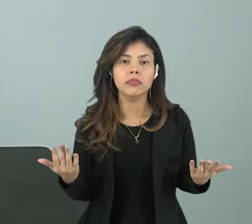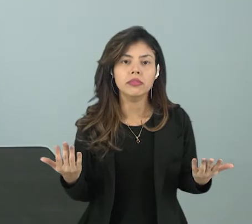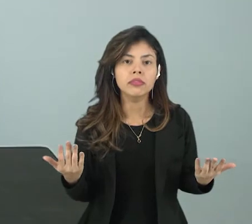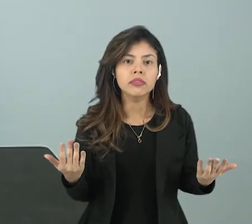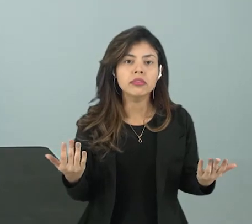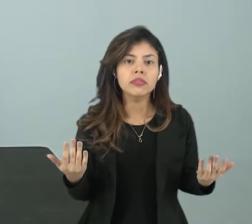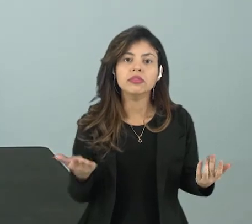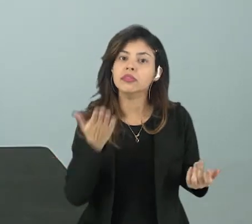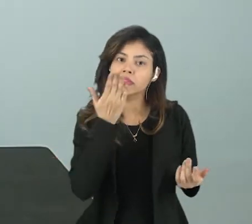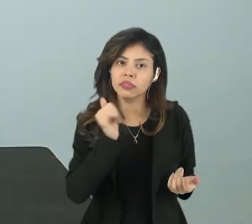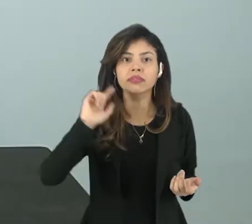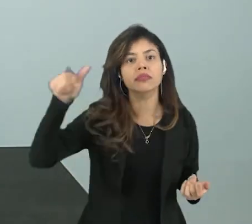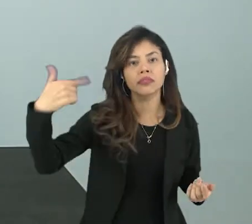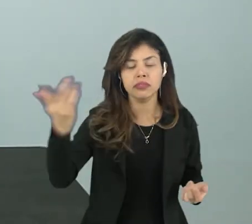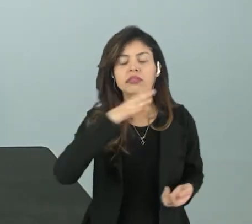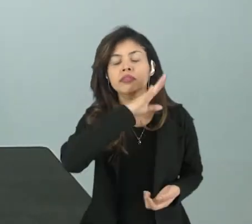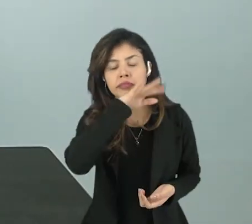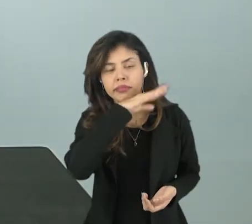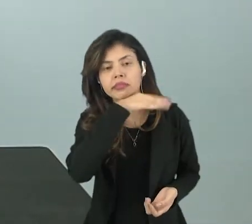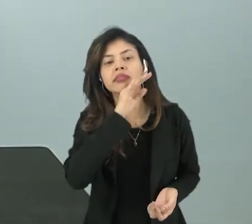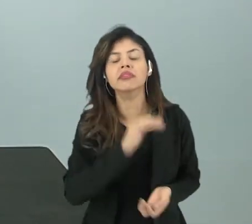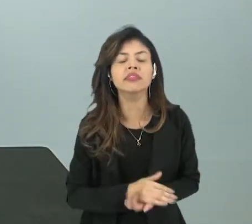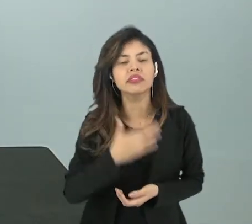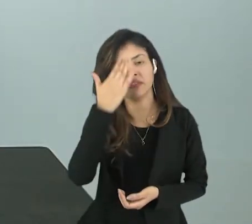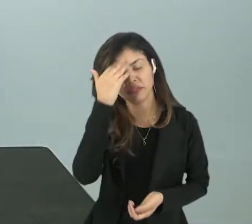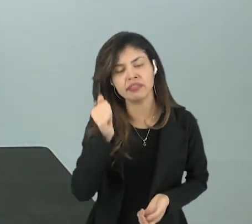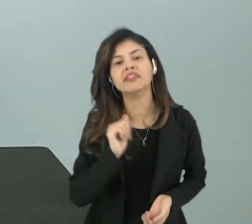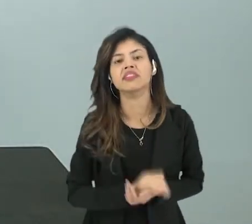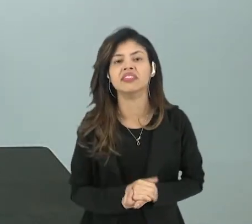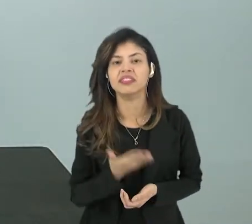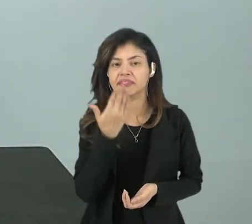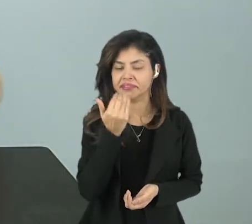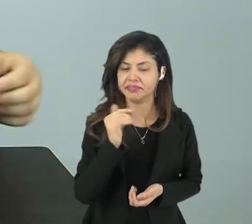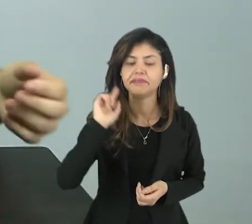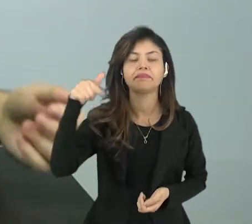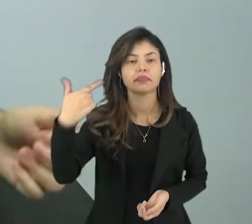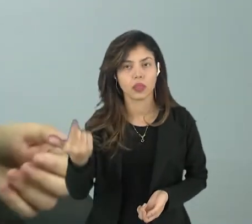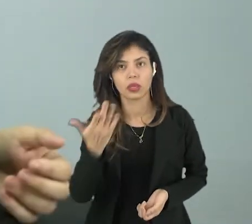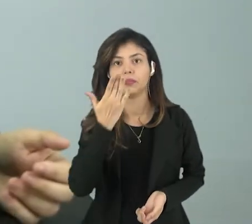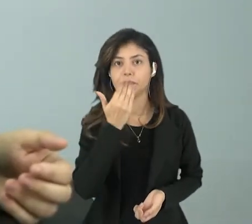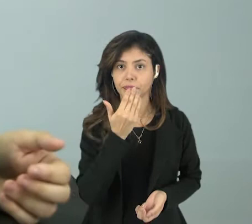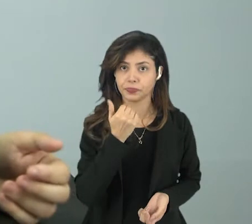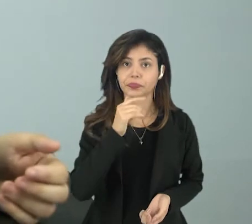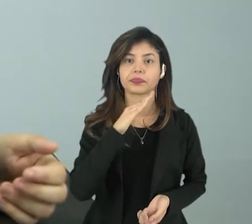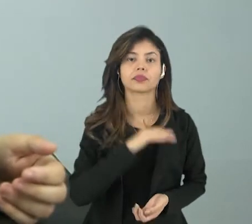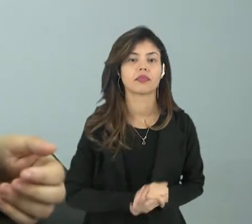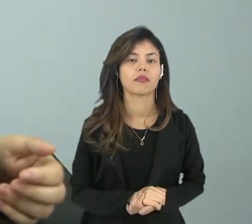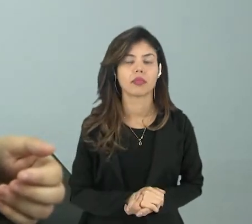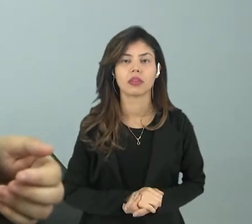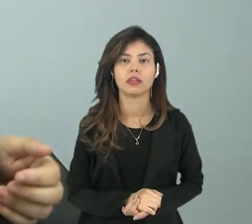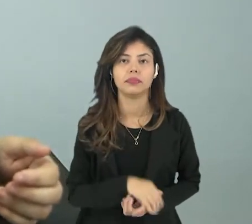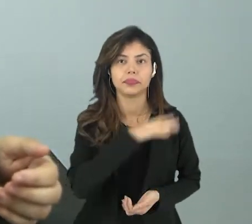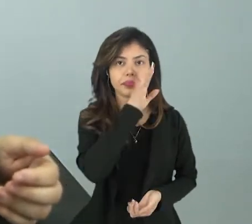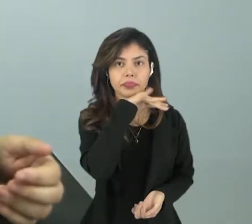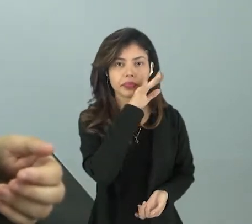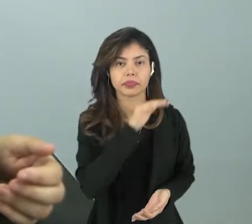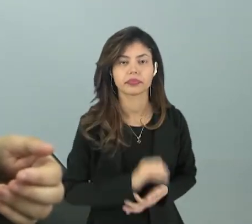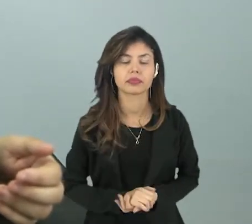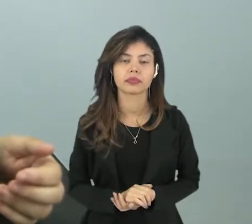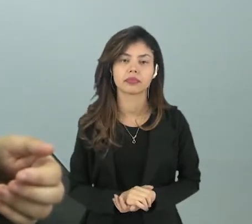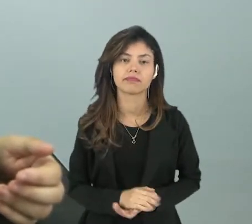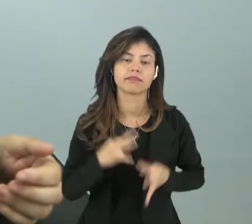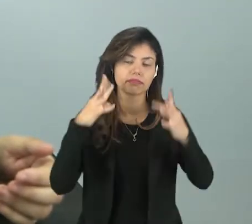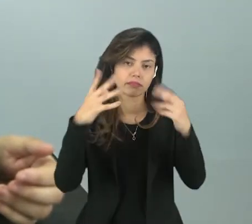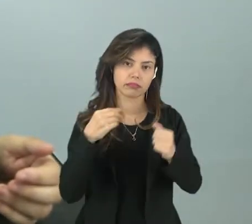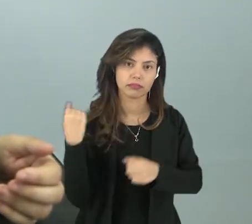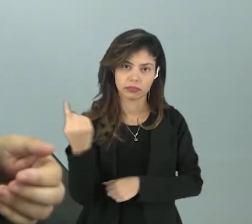eles podem serem comidos por outros animais. Quem sabe que os animais se alimentam também, né, de outros animais. Com todo